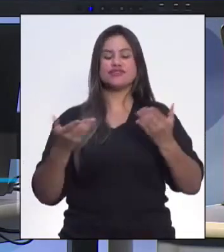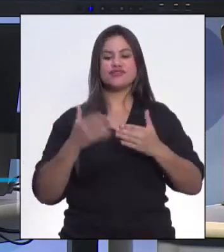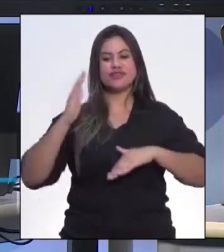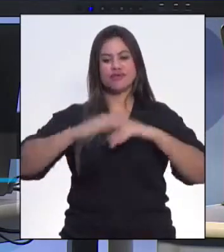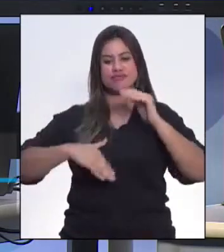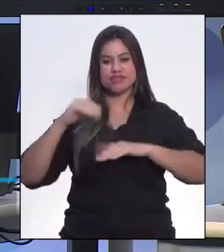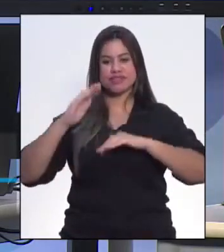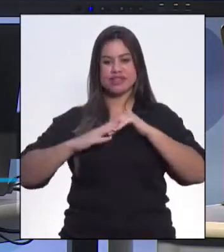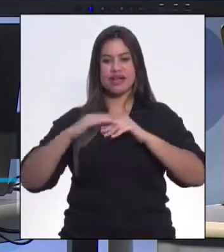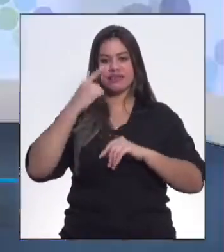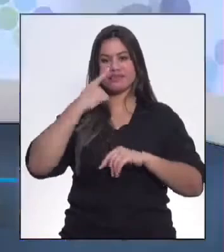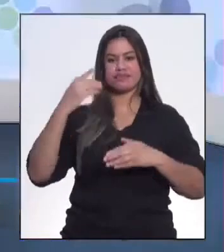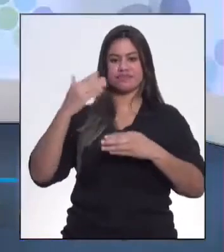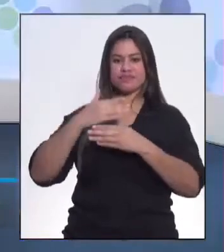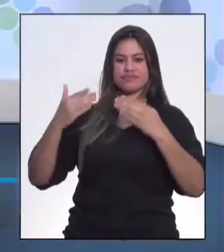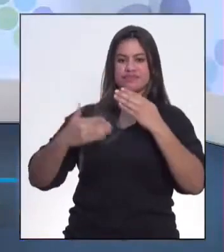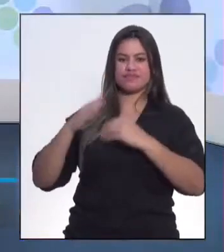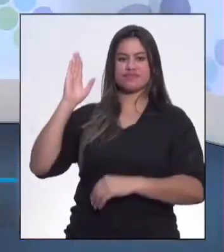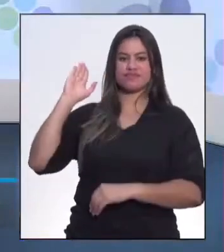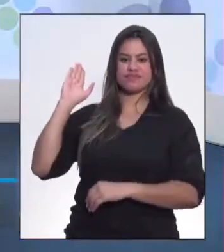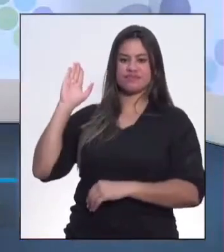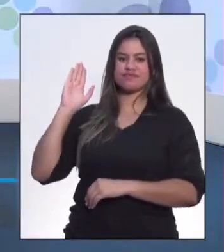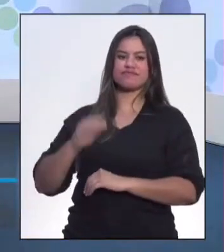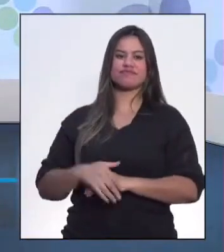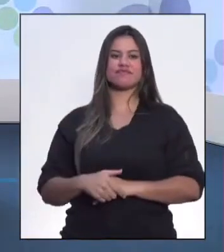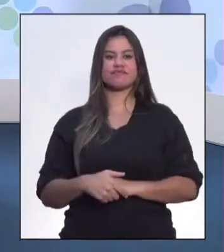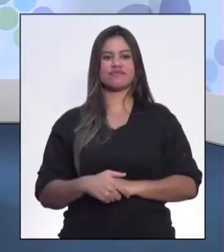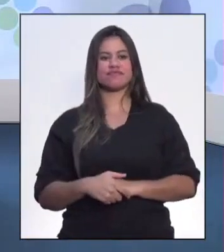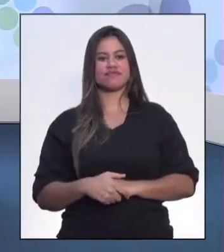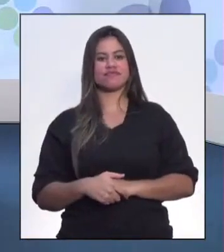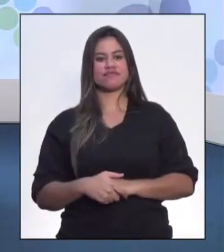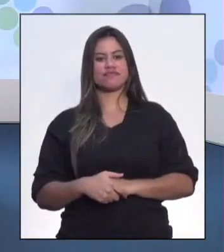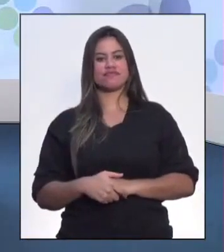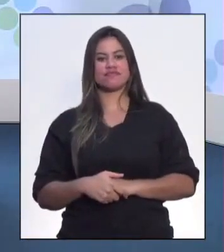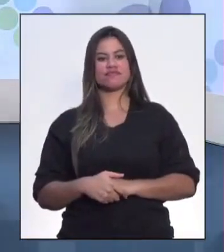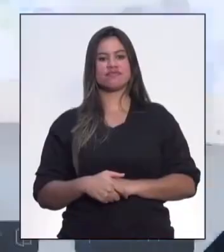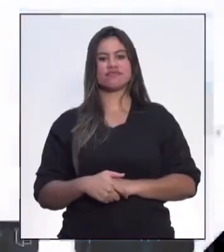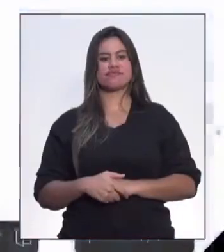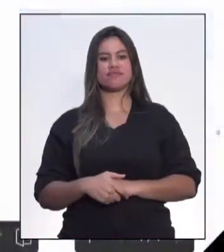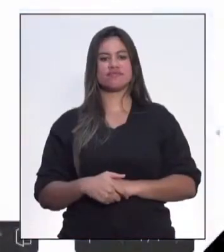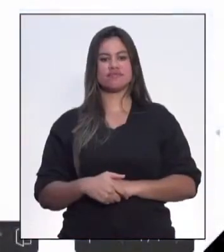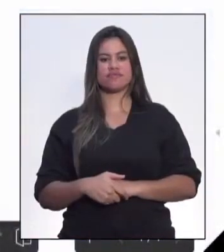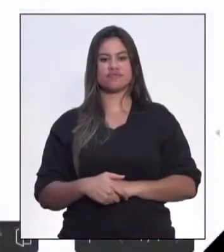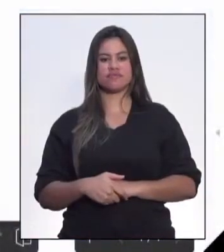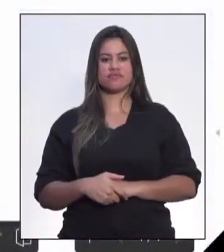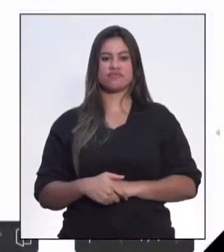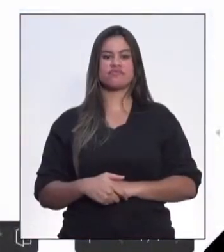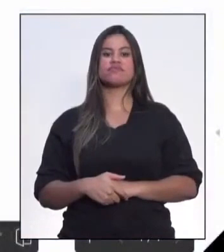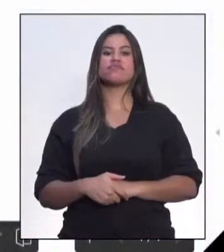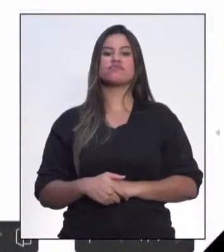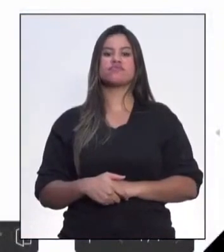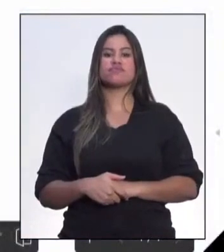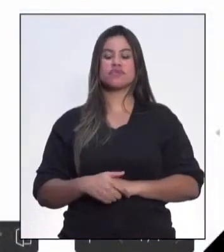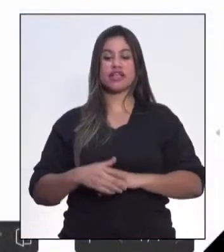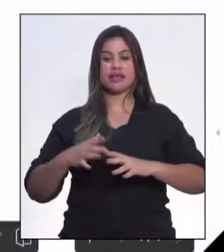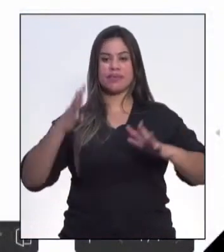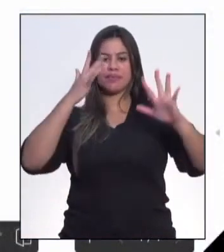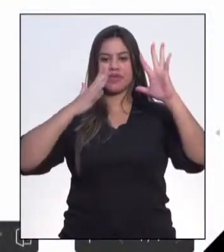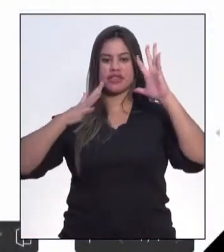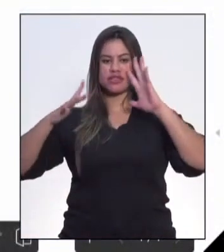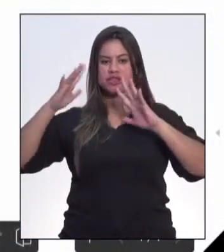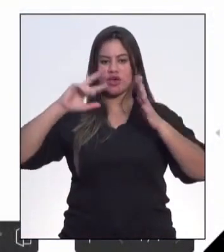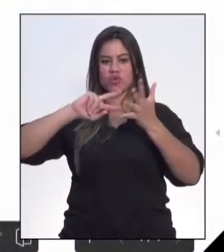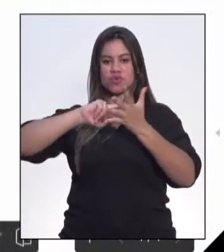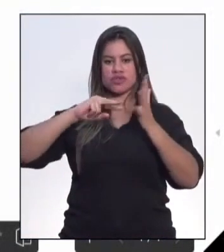que está aqui no quadro, que é estabelecer uma reflexão sobre o significado